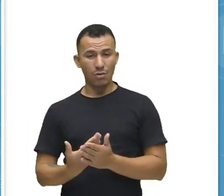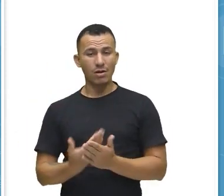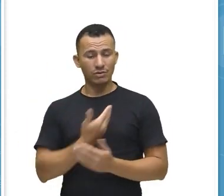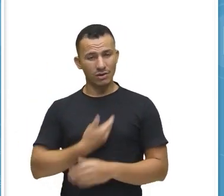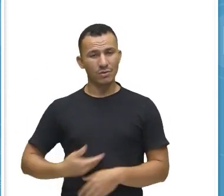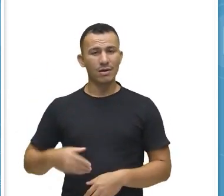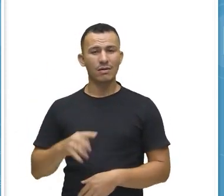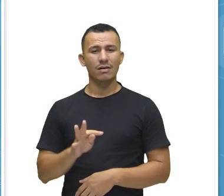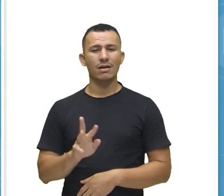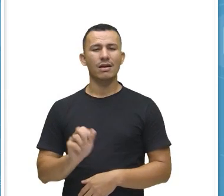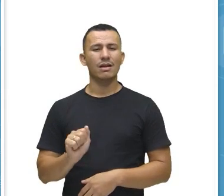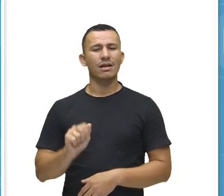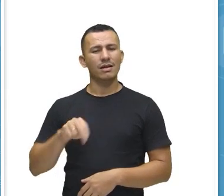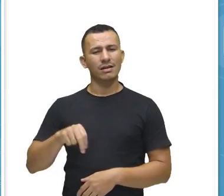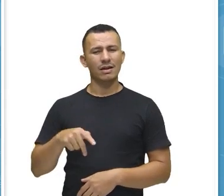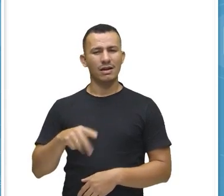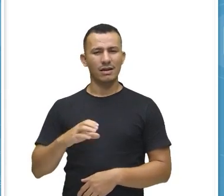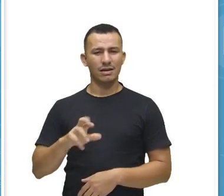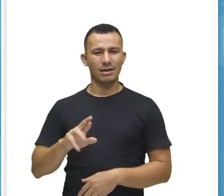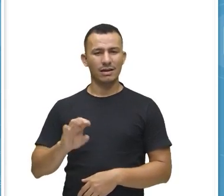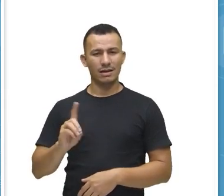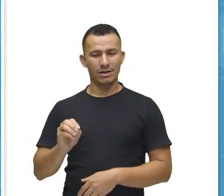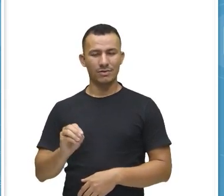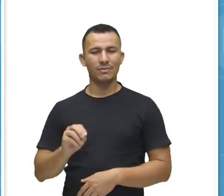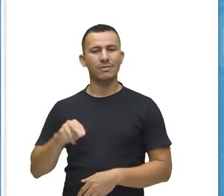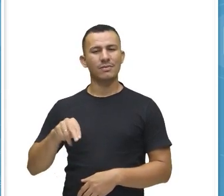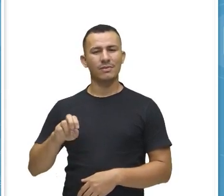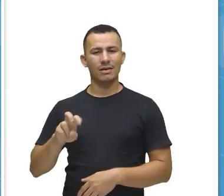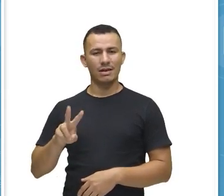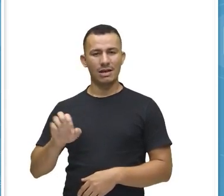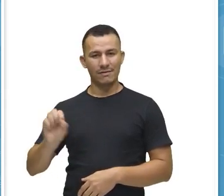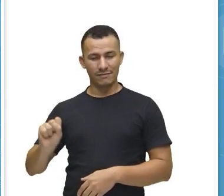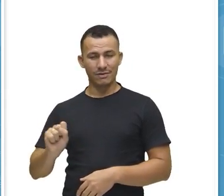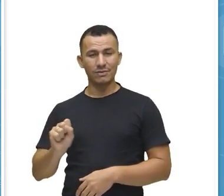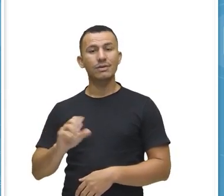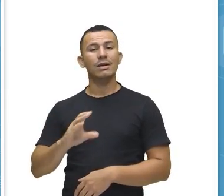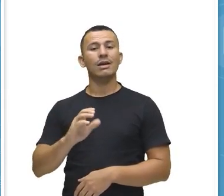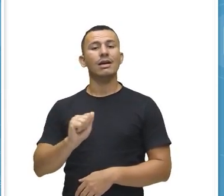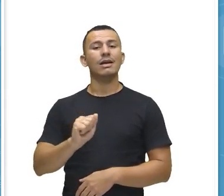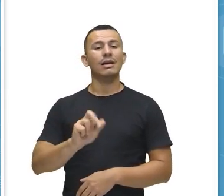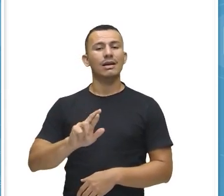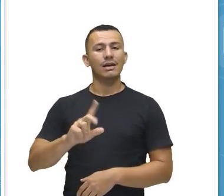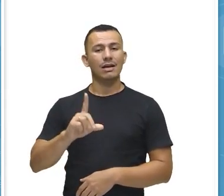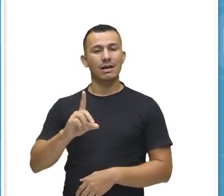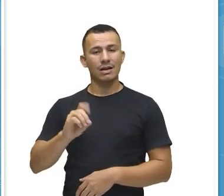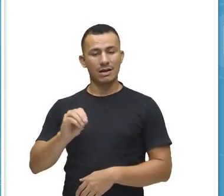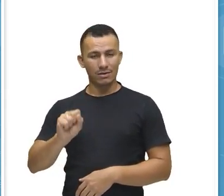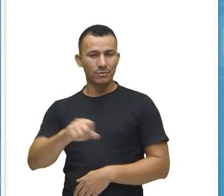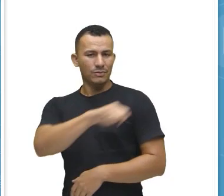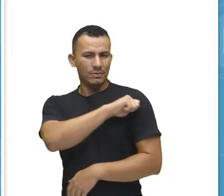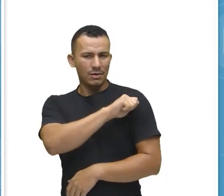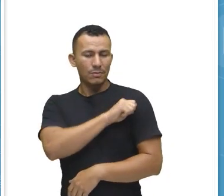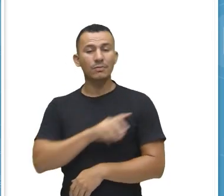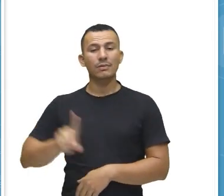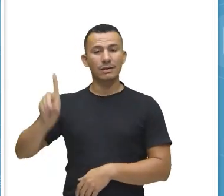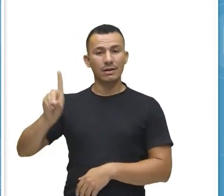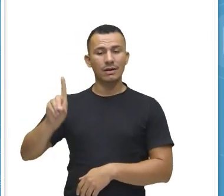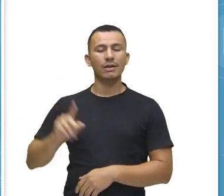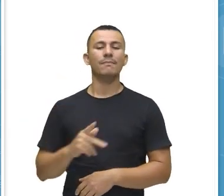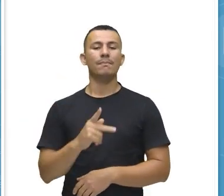Neves participando. Carlos, letra D. Olha quem mais aqui. Também o Pedro participando, letra